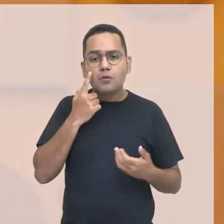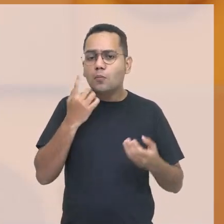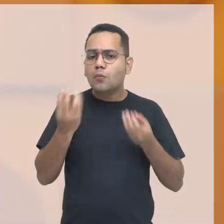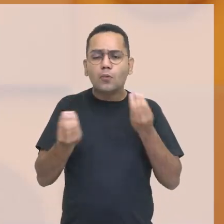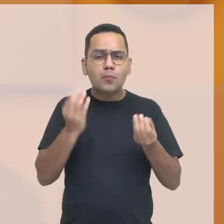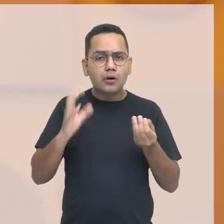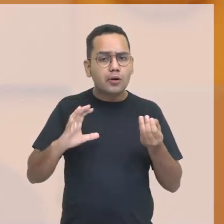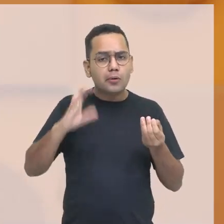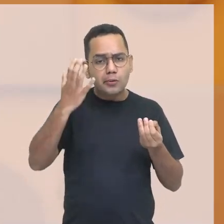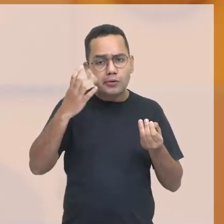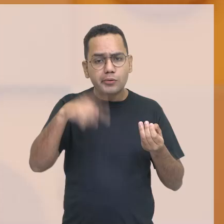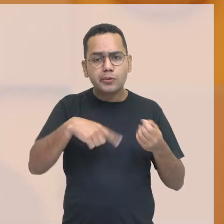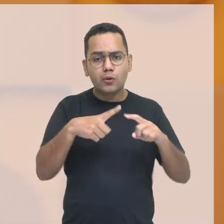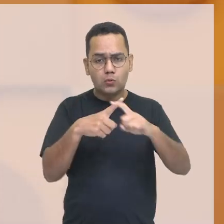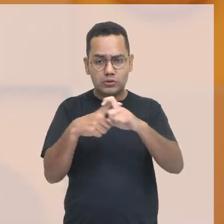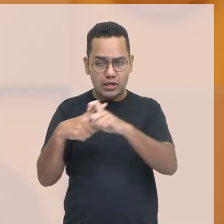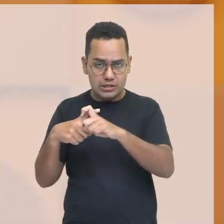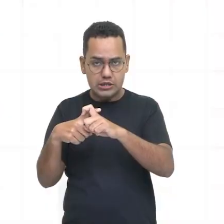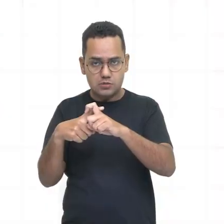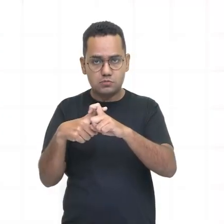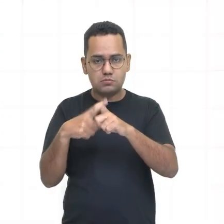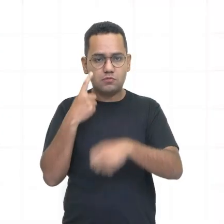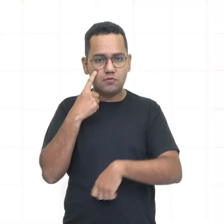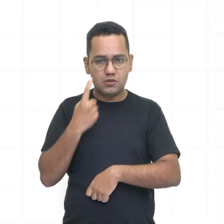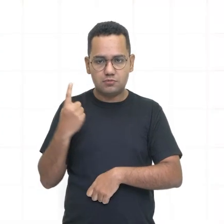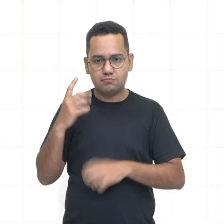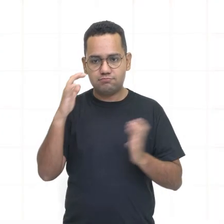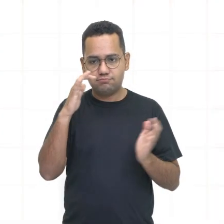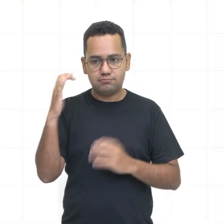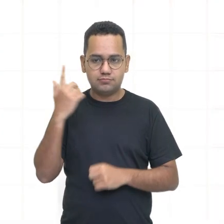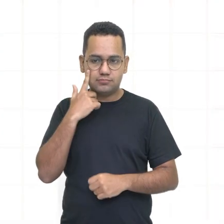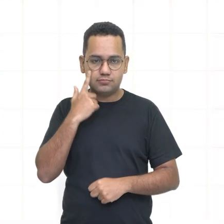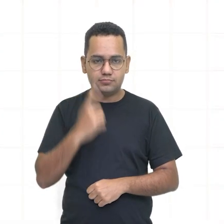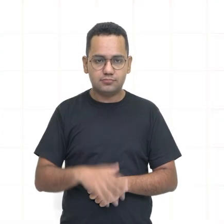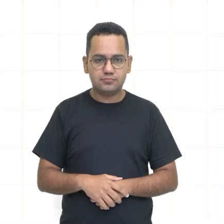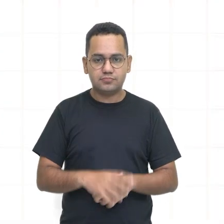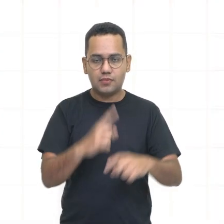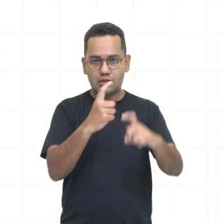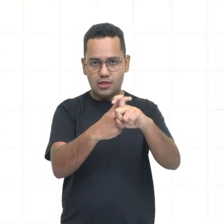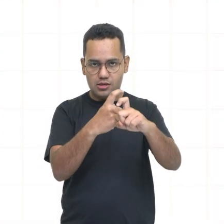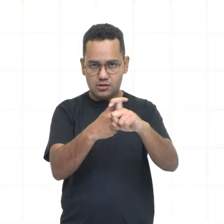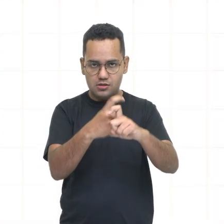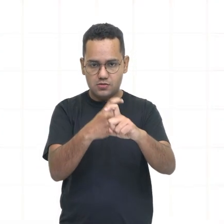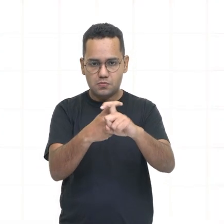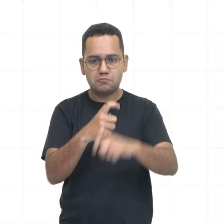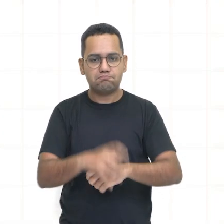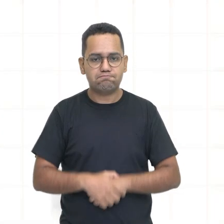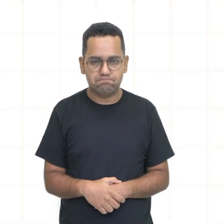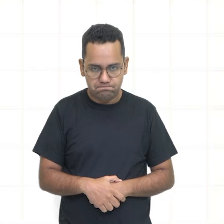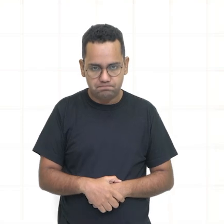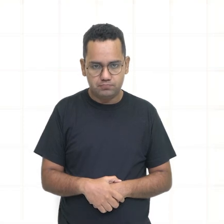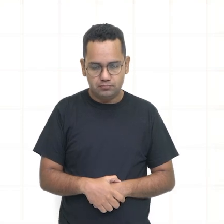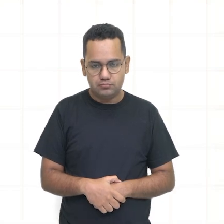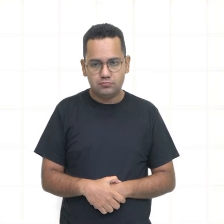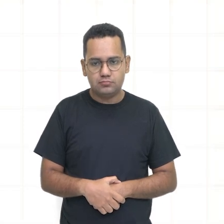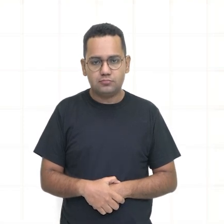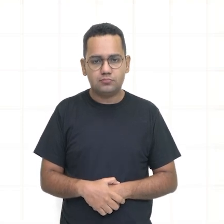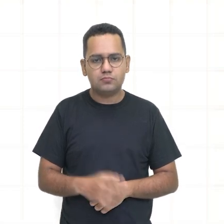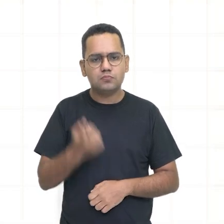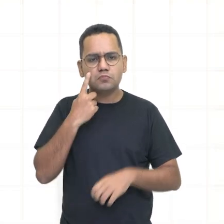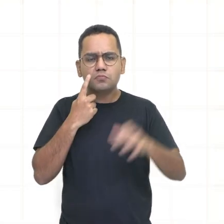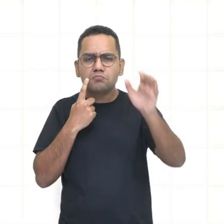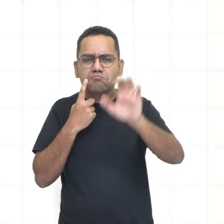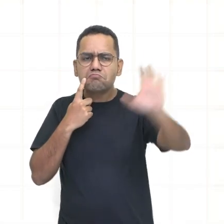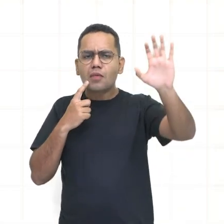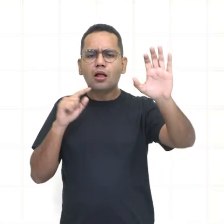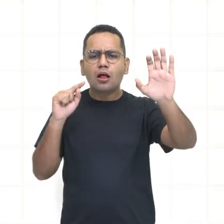nazismo através de um mapa mental. Olhem só, temos aqui o contexto do nazismo. Então, qual vai ser o contexto?